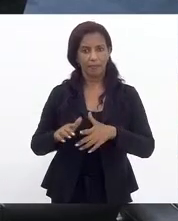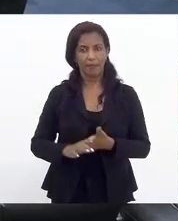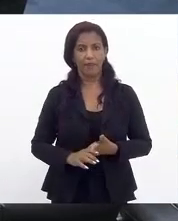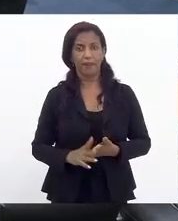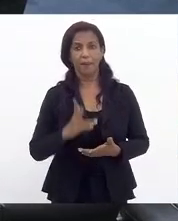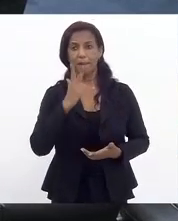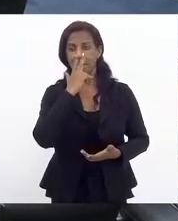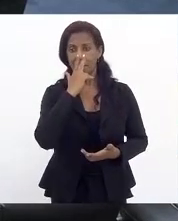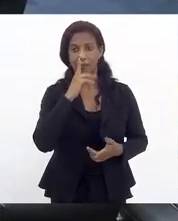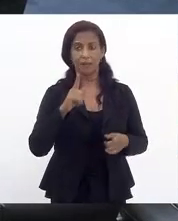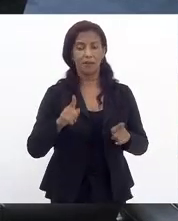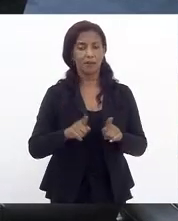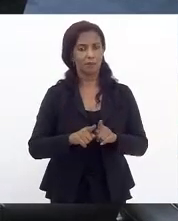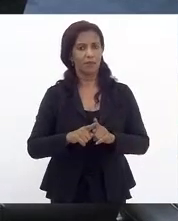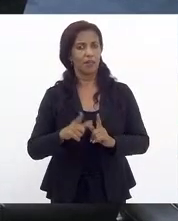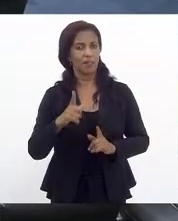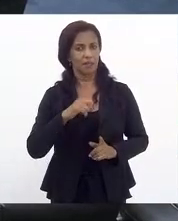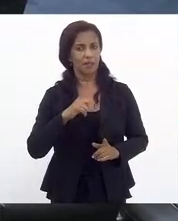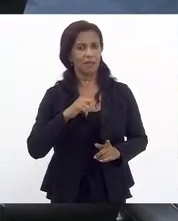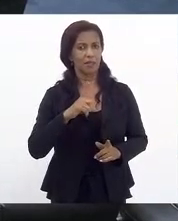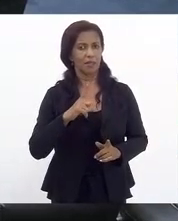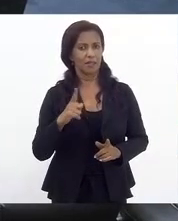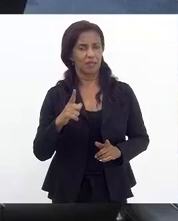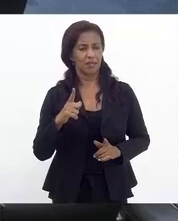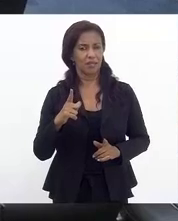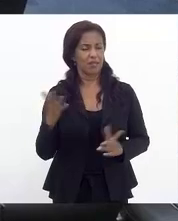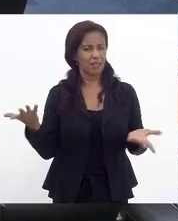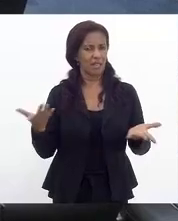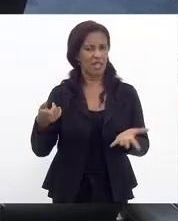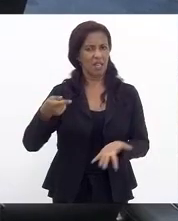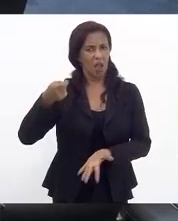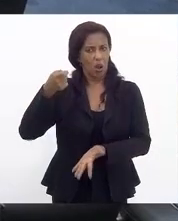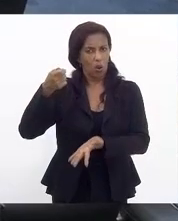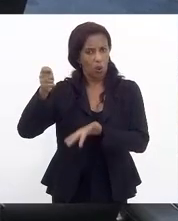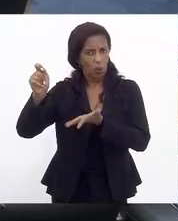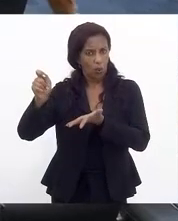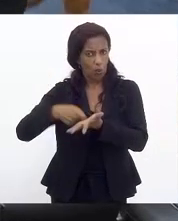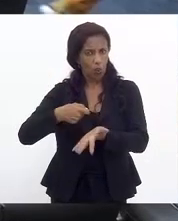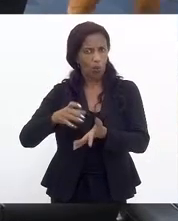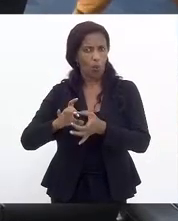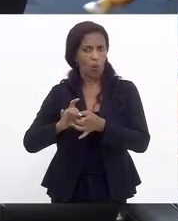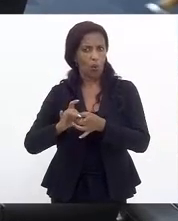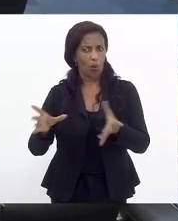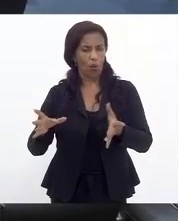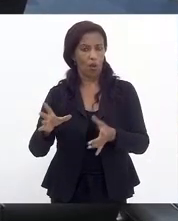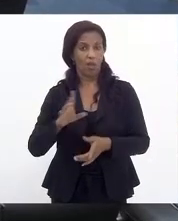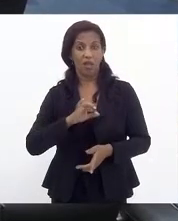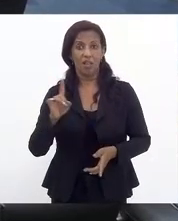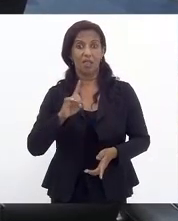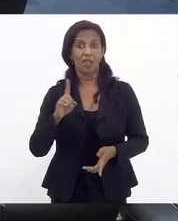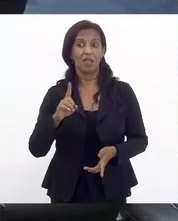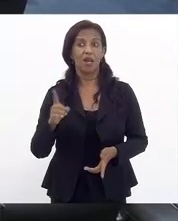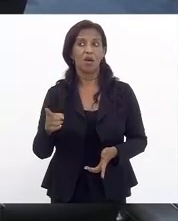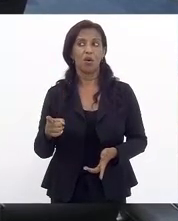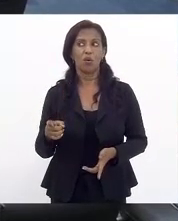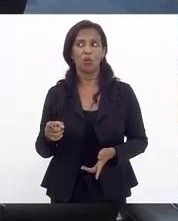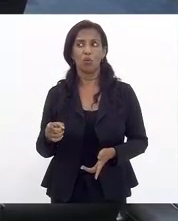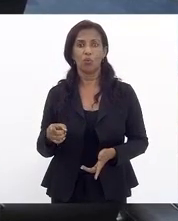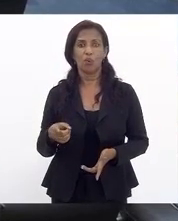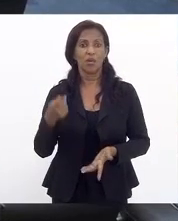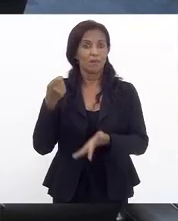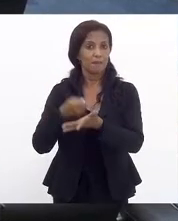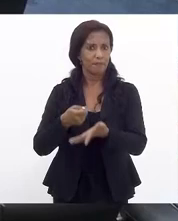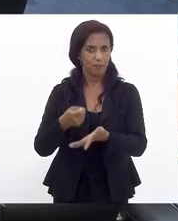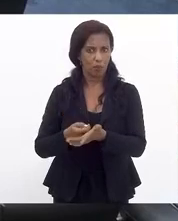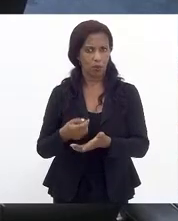me parece que também tem meio que um cunho alto e taticamente autorizativo né ele não impõe que o treino